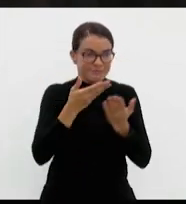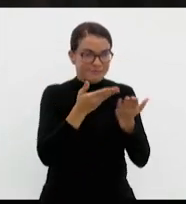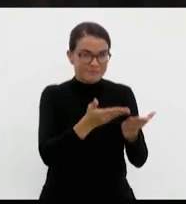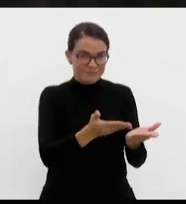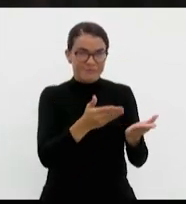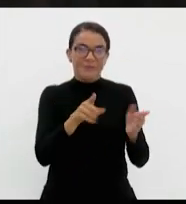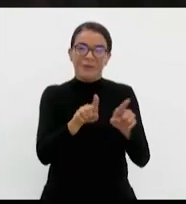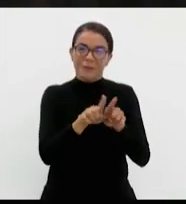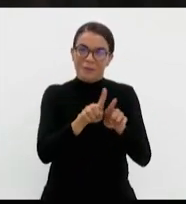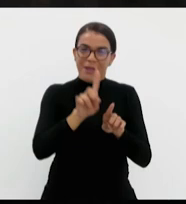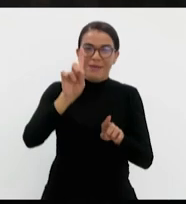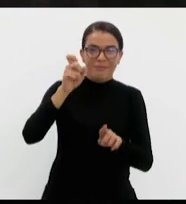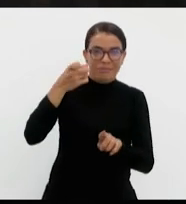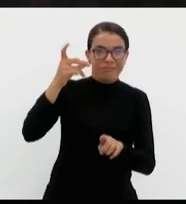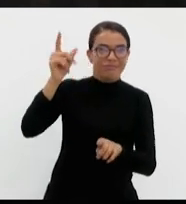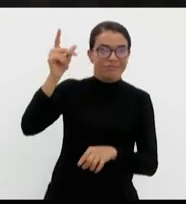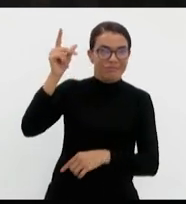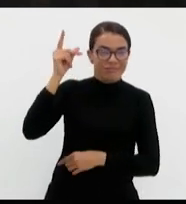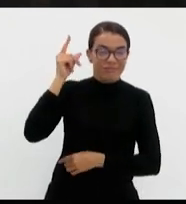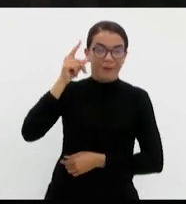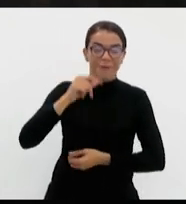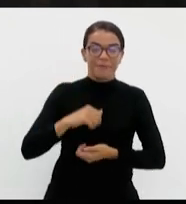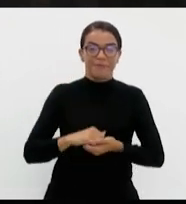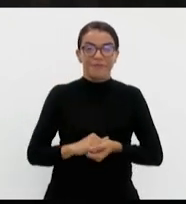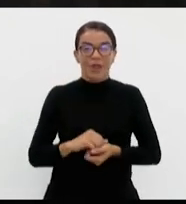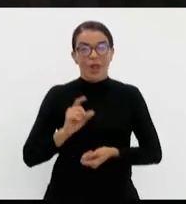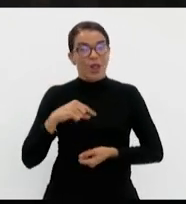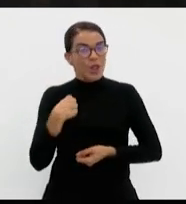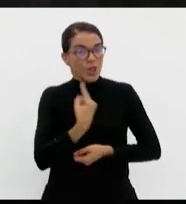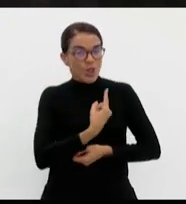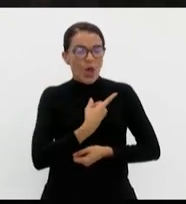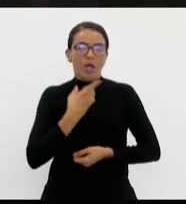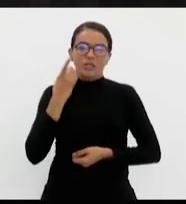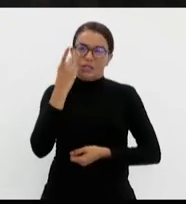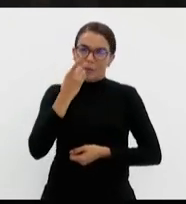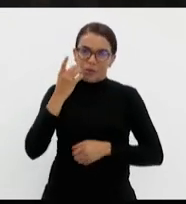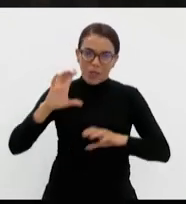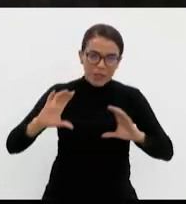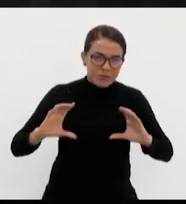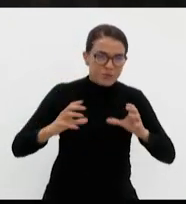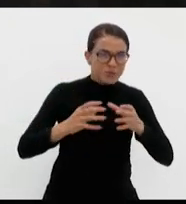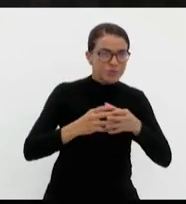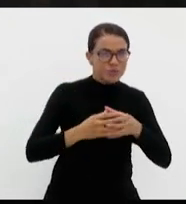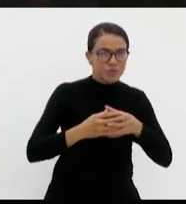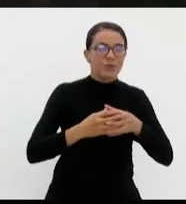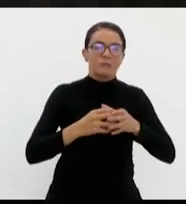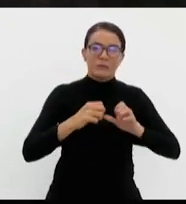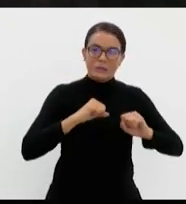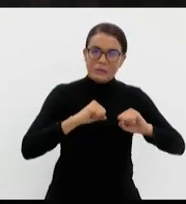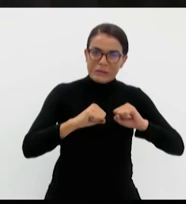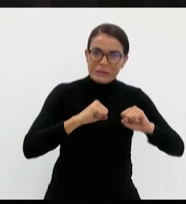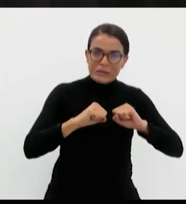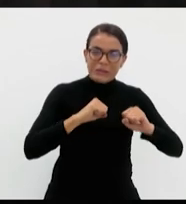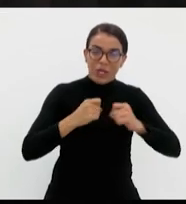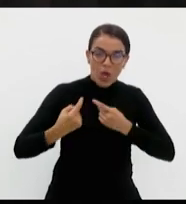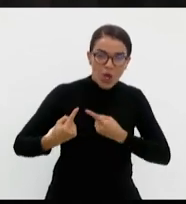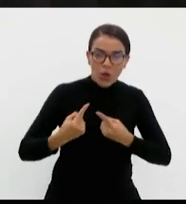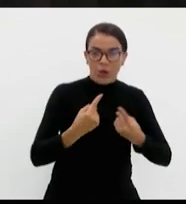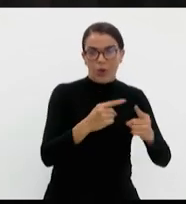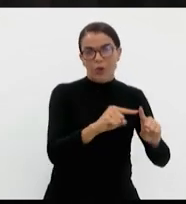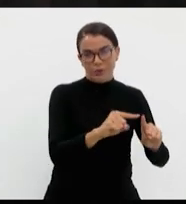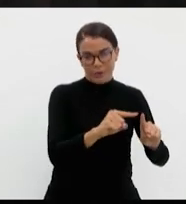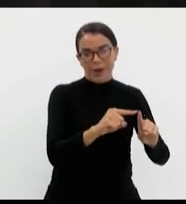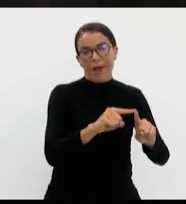Excelência também o era. E fomos um dos deputados totalmente contrário